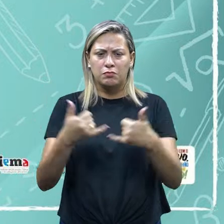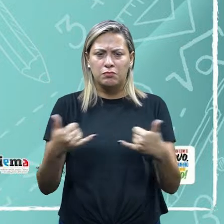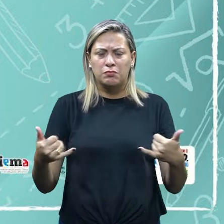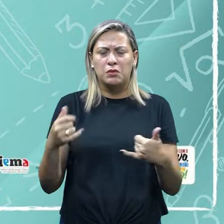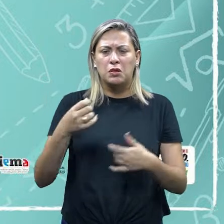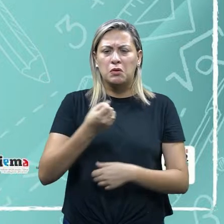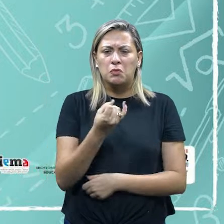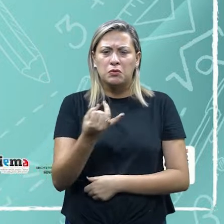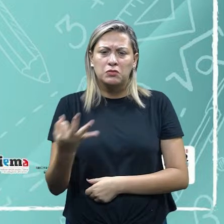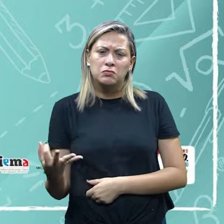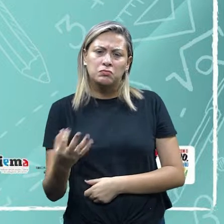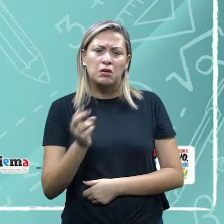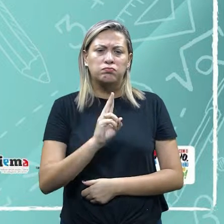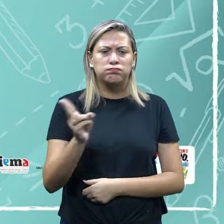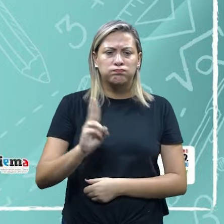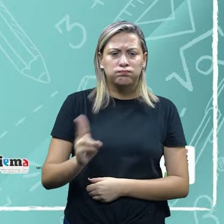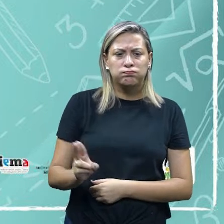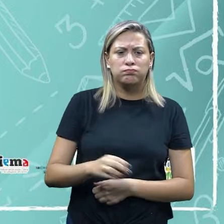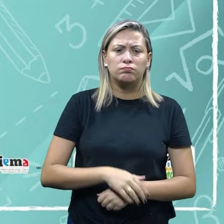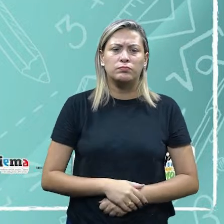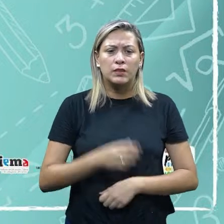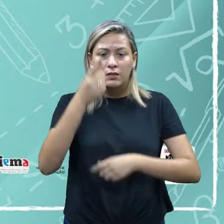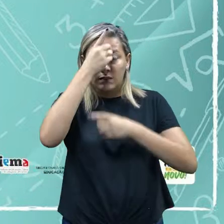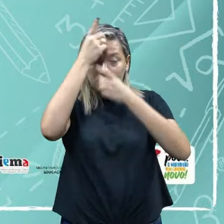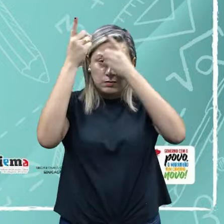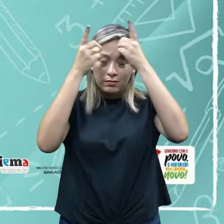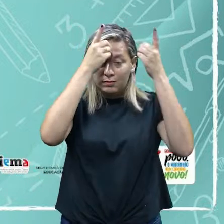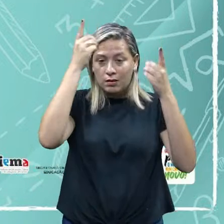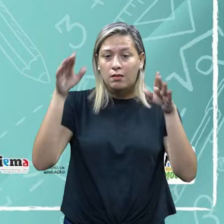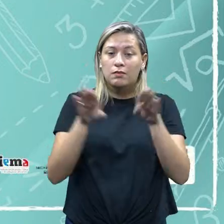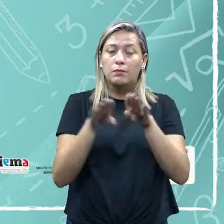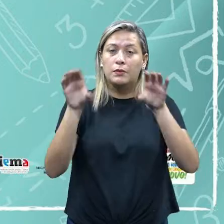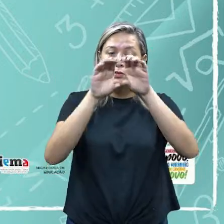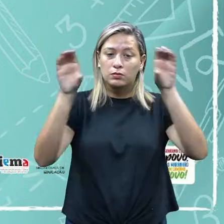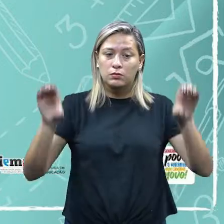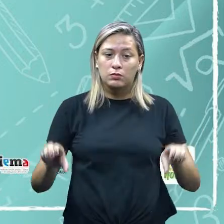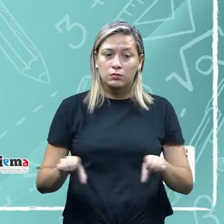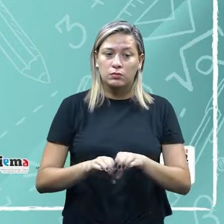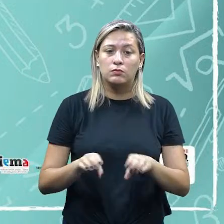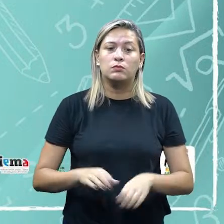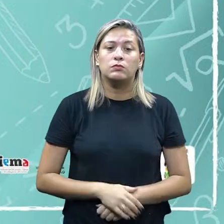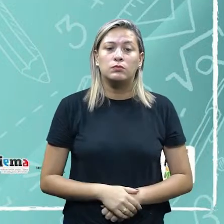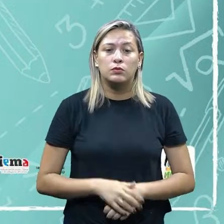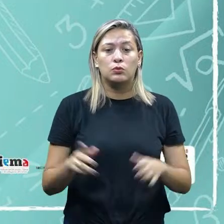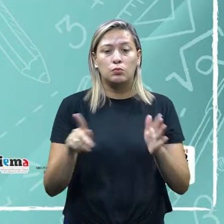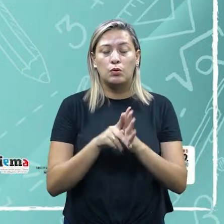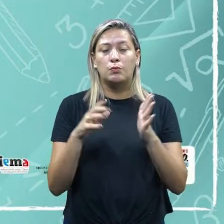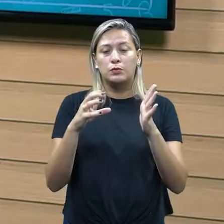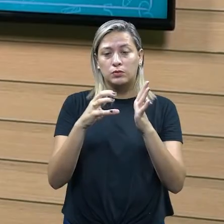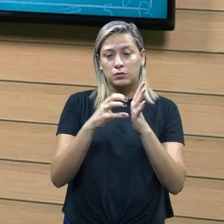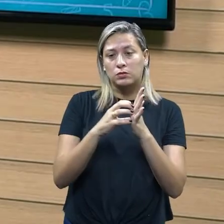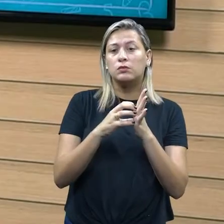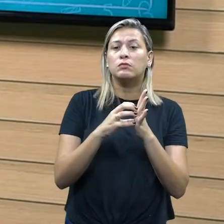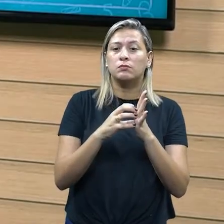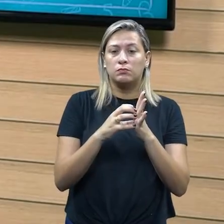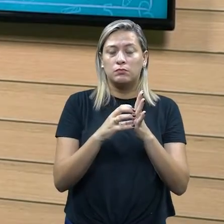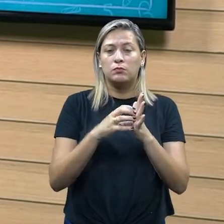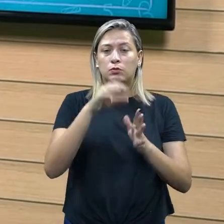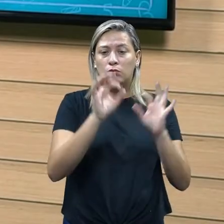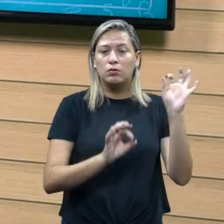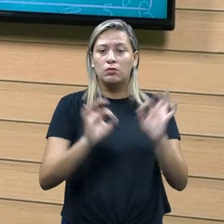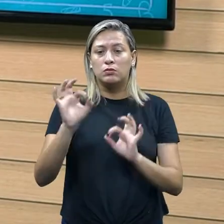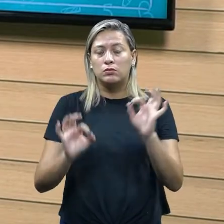componentes, criação e reutilização de circuitos, bibliotecas de símbolos esquemáticos elétricos, né? A gente sabe que